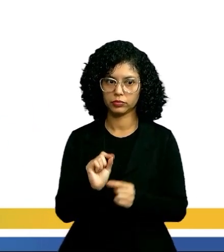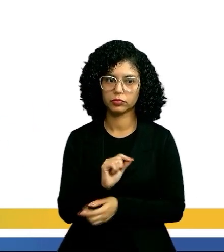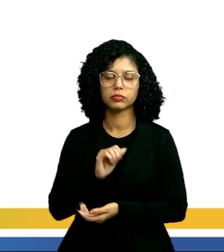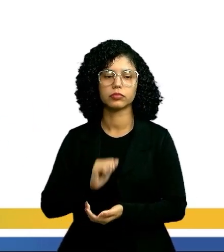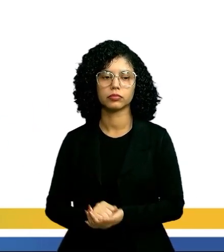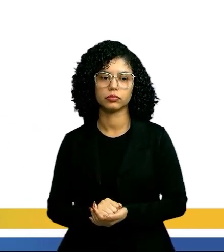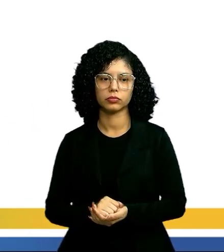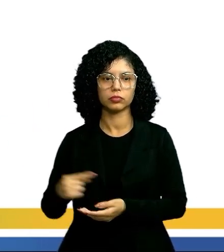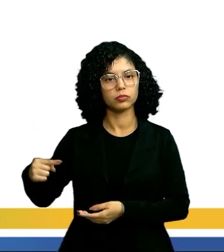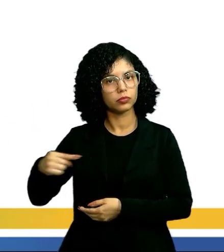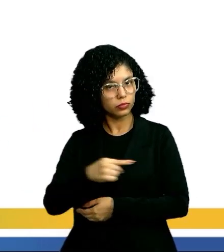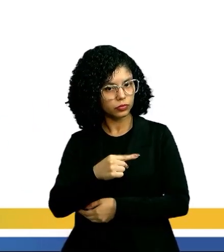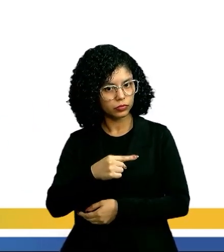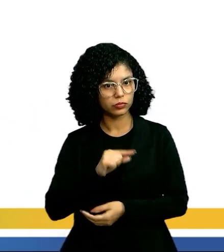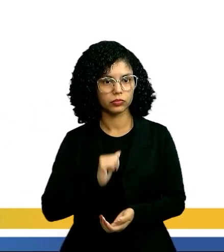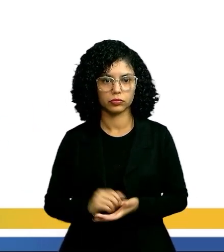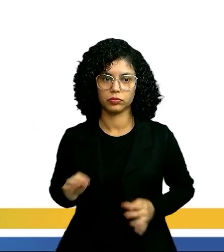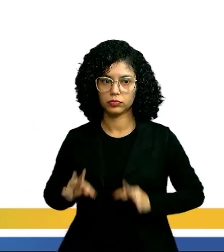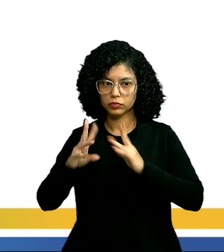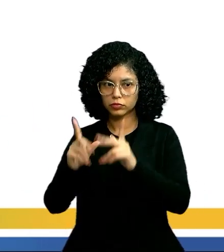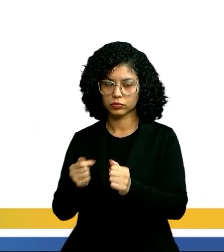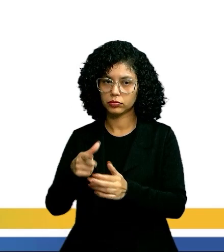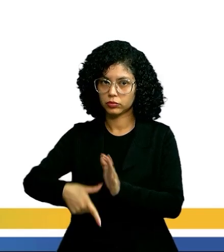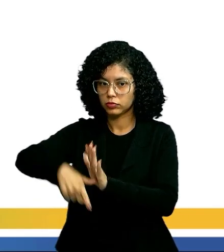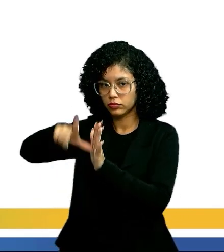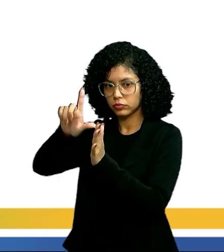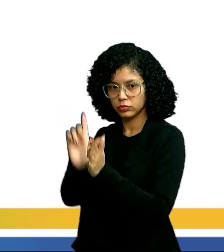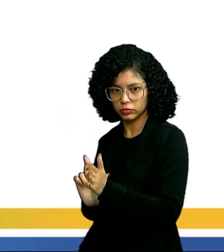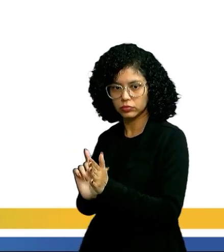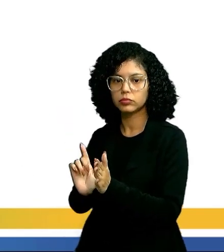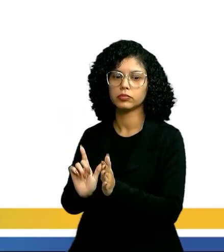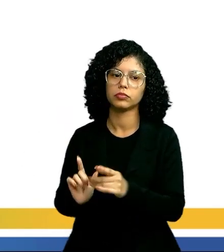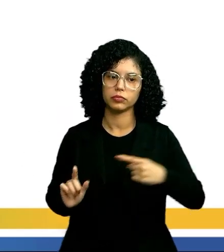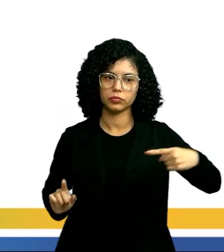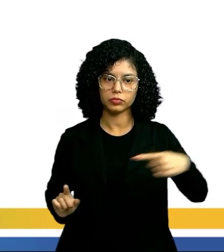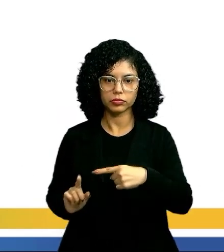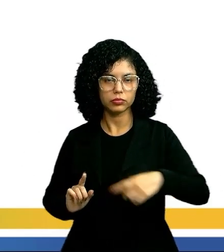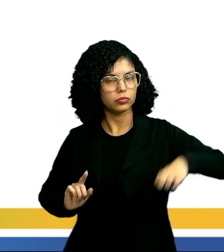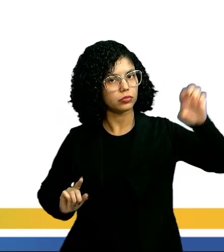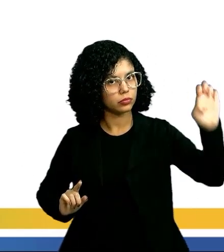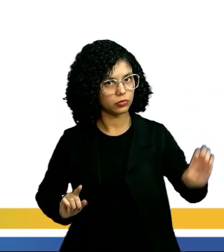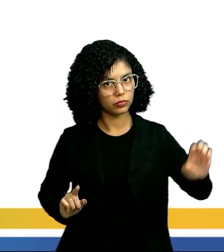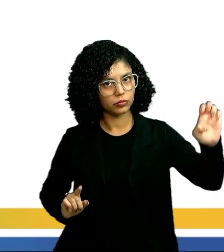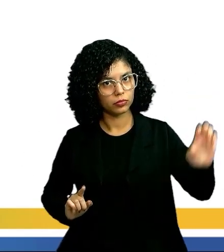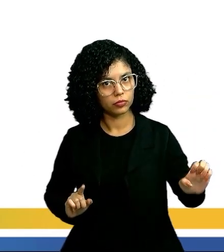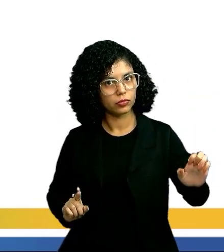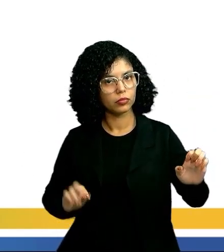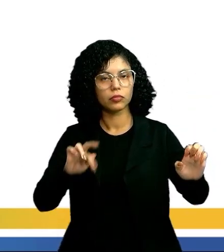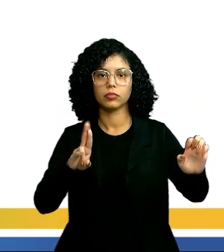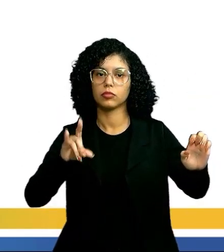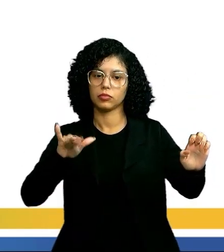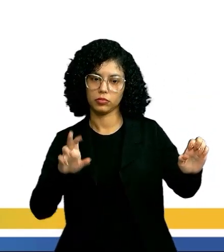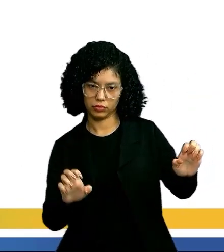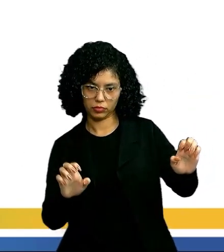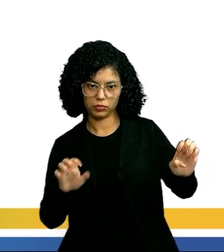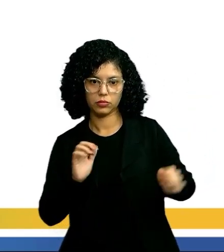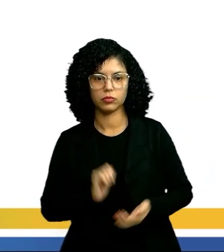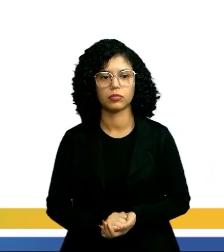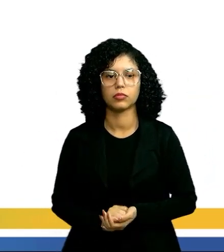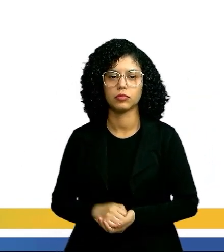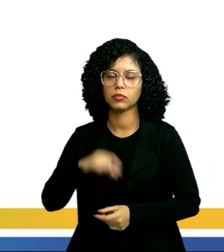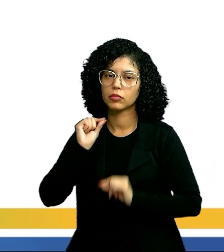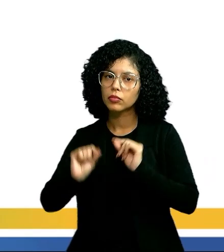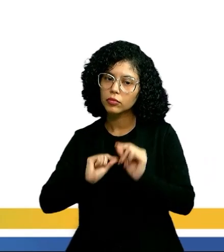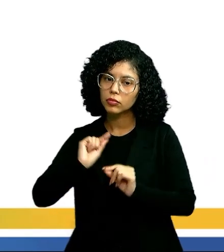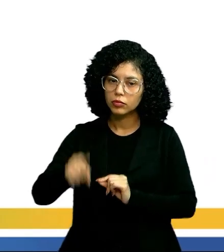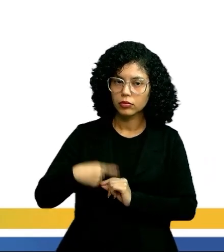seta de uma reação no meio. Tudo que está antes da seta, no lado esquerdo, são os reagentes. E o